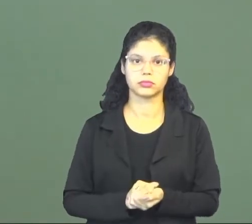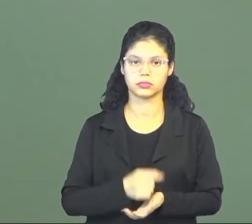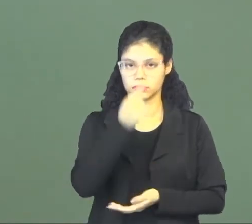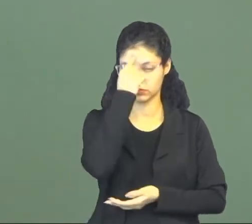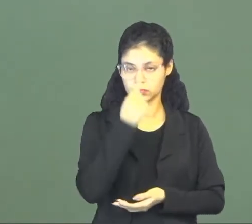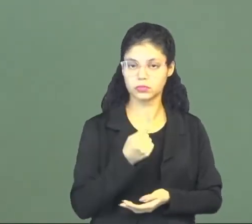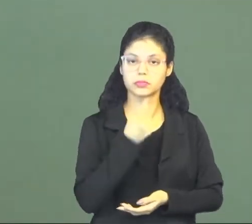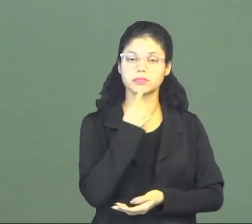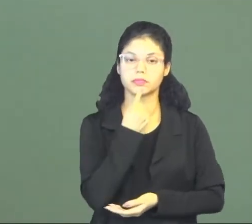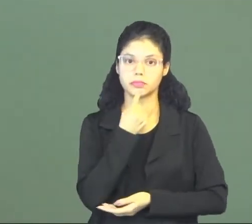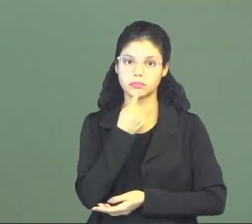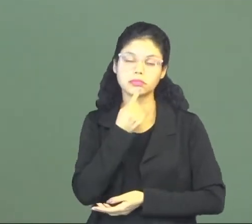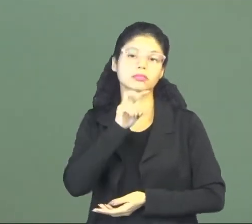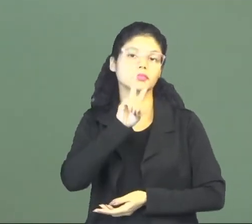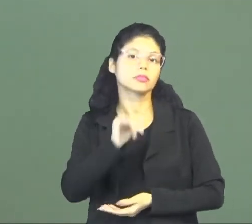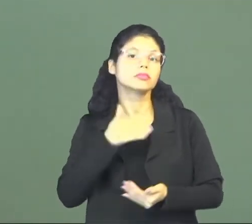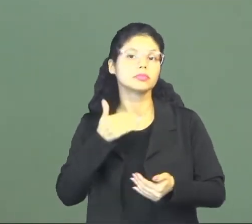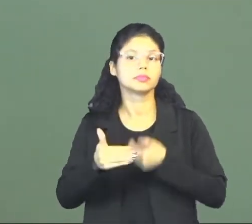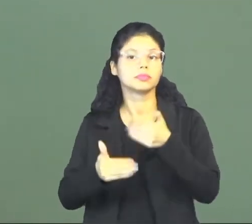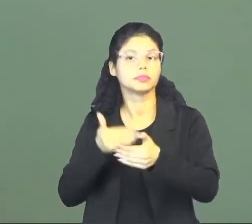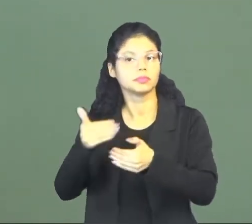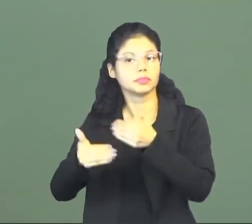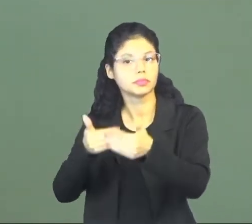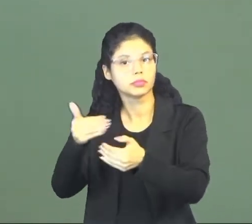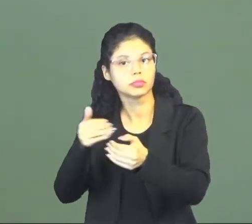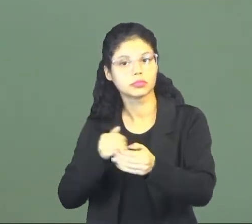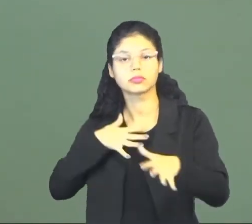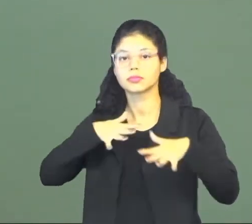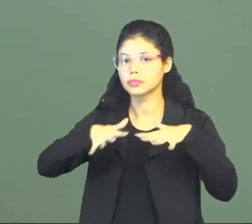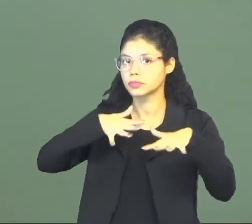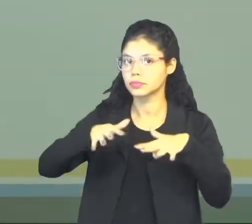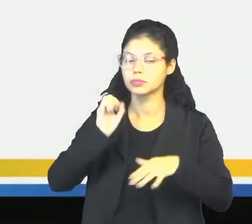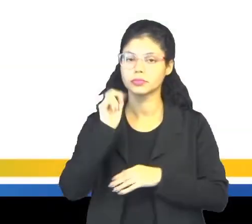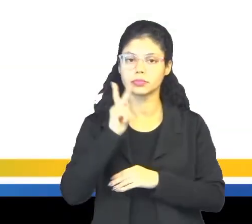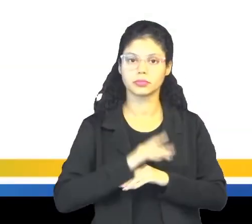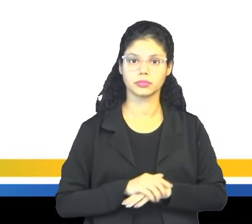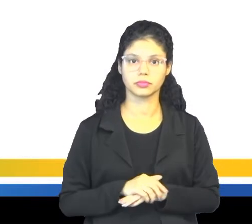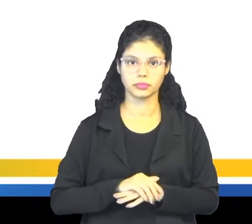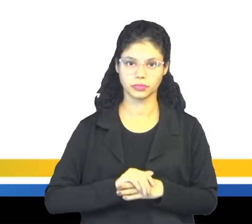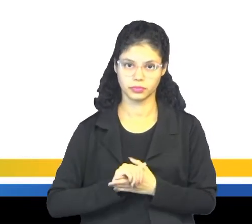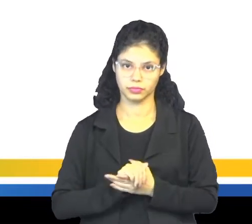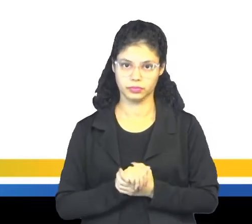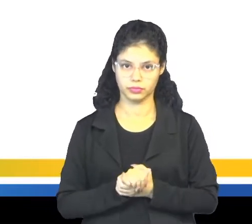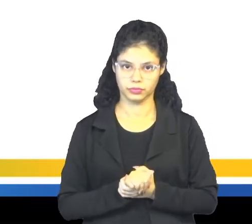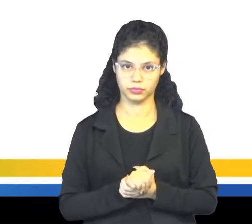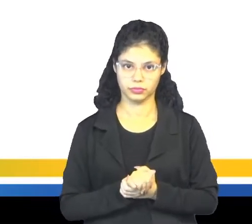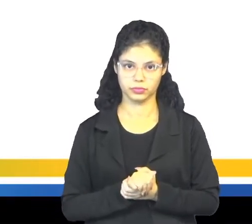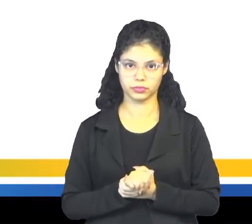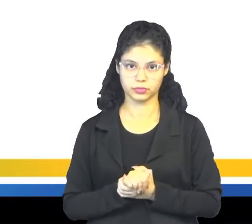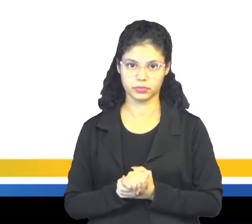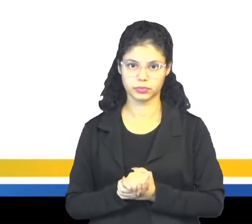uma imagem e ela vai tomando aí movimento, tá? Olha só.